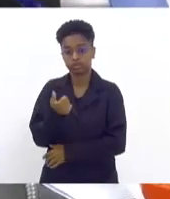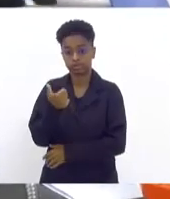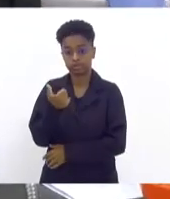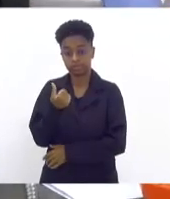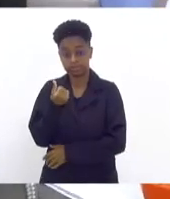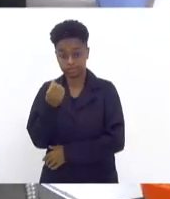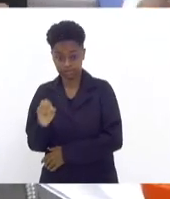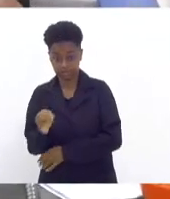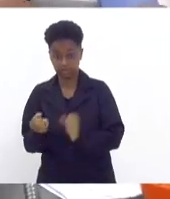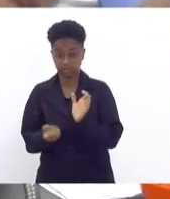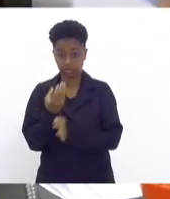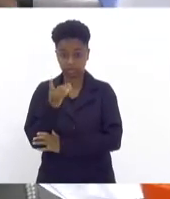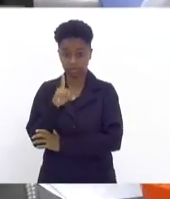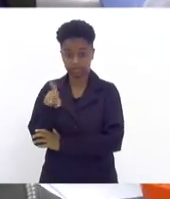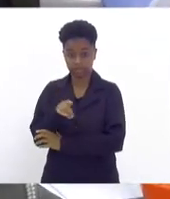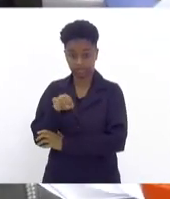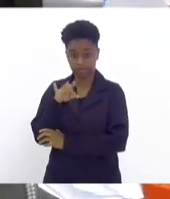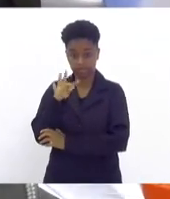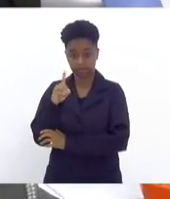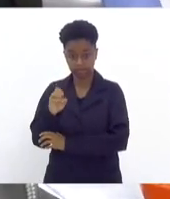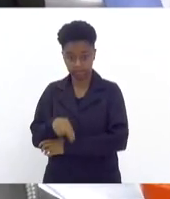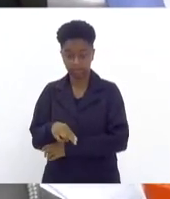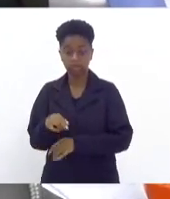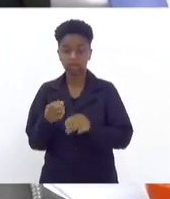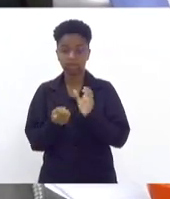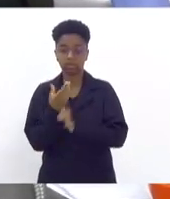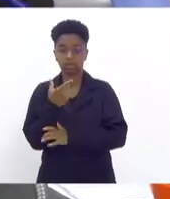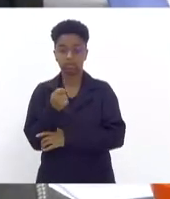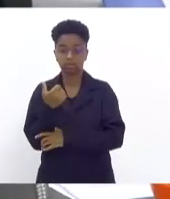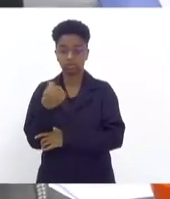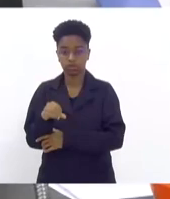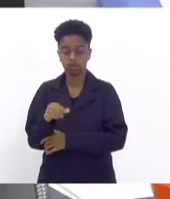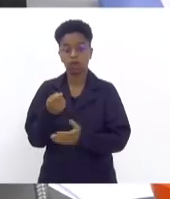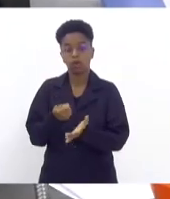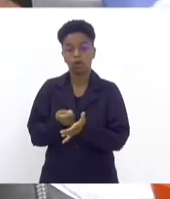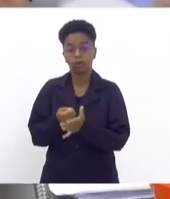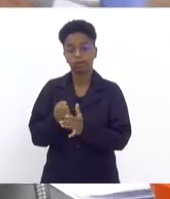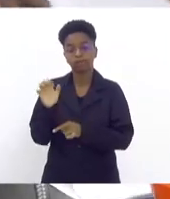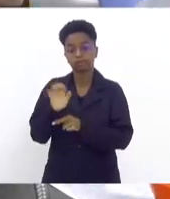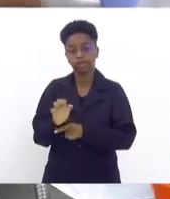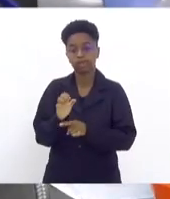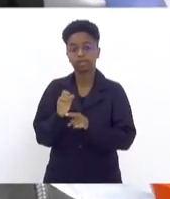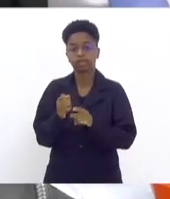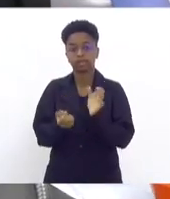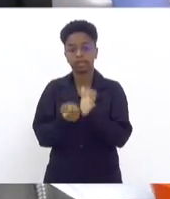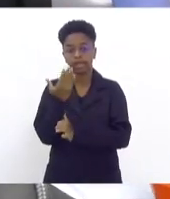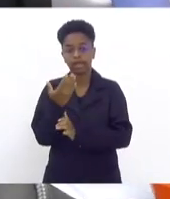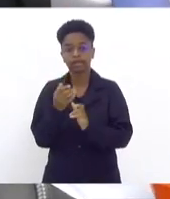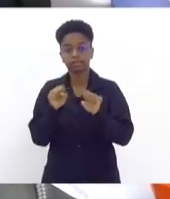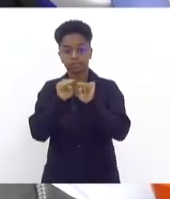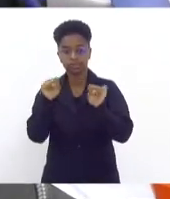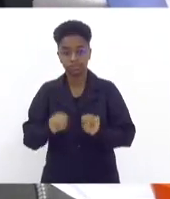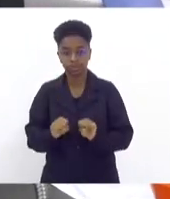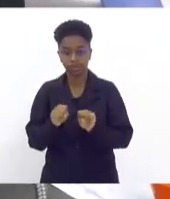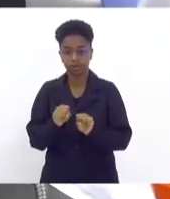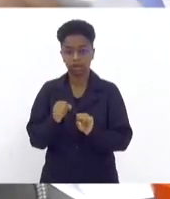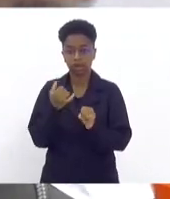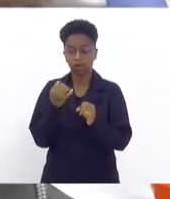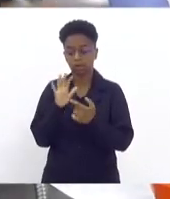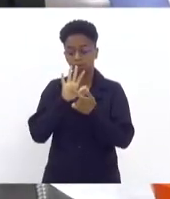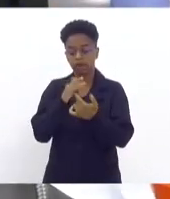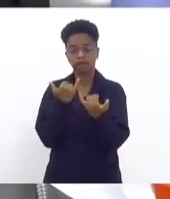Zeidan, 2019, de autoria da deputada Zeidan, que obriga o Estado a criar o Sistema de Informação Geográfica, SIG, com